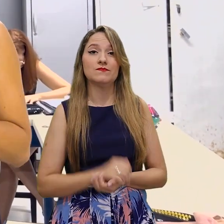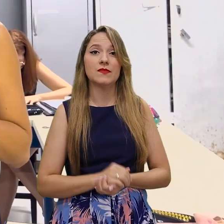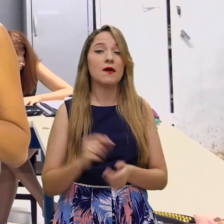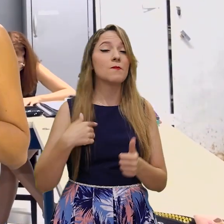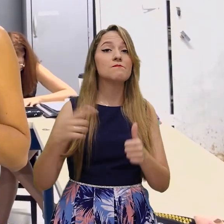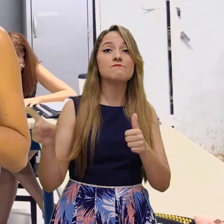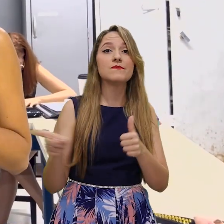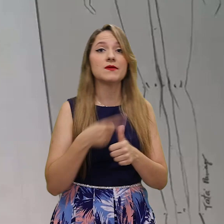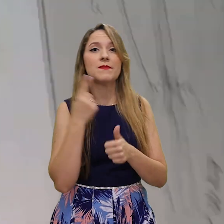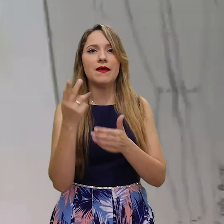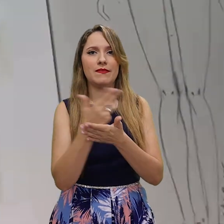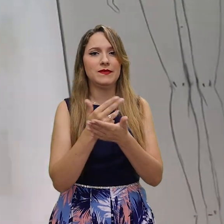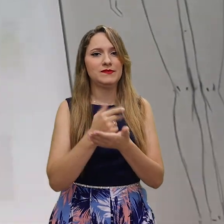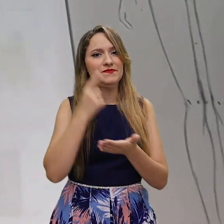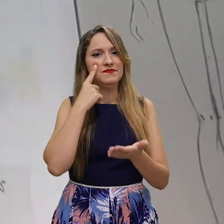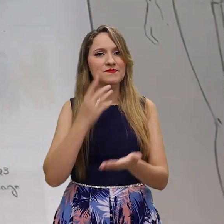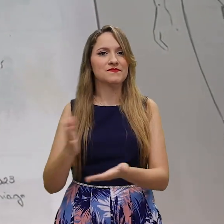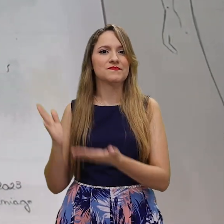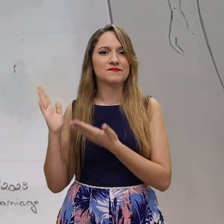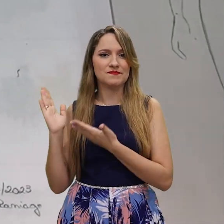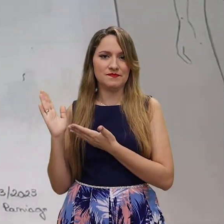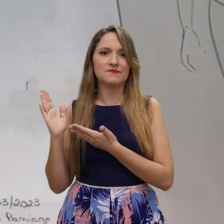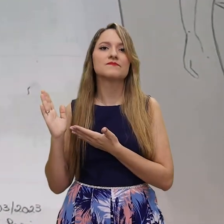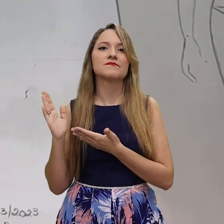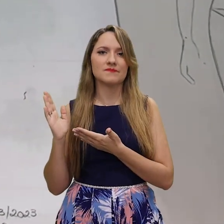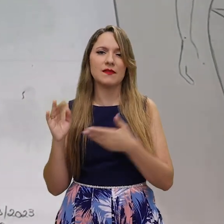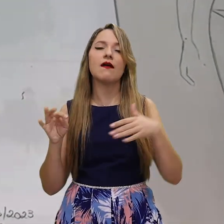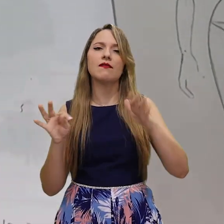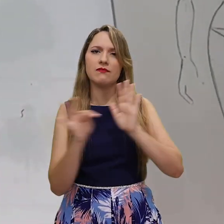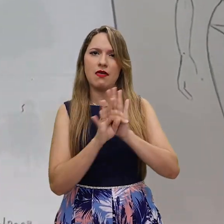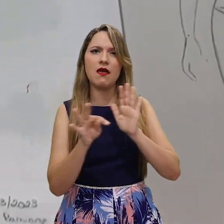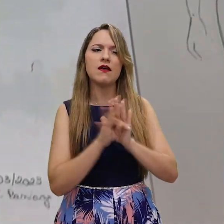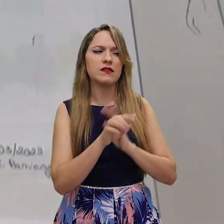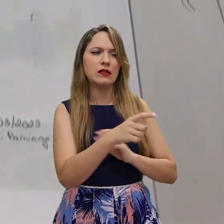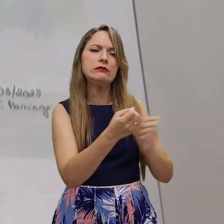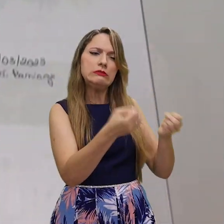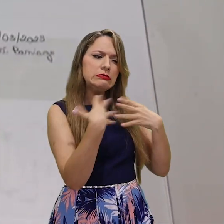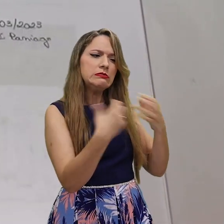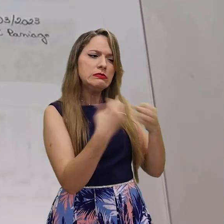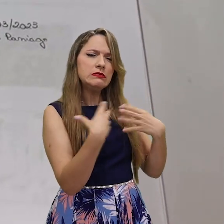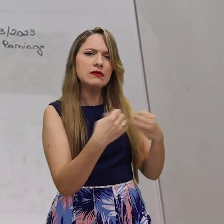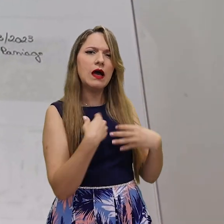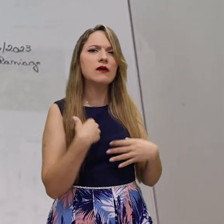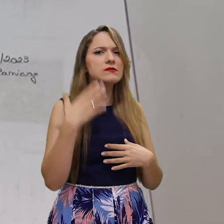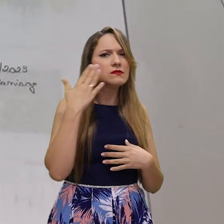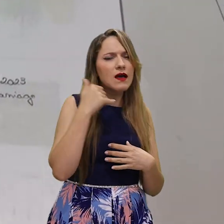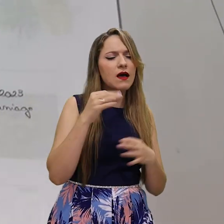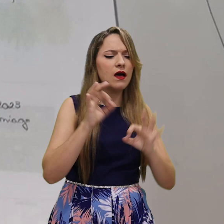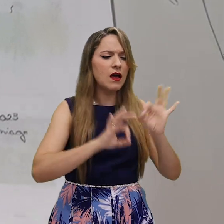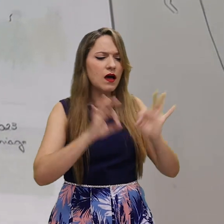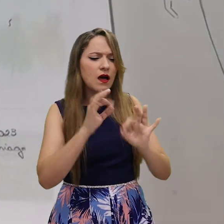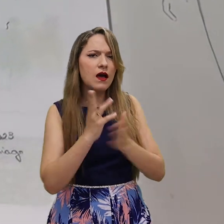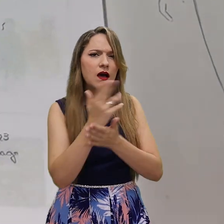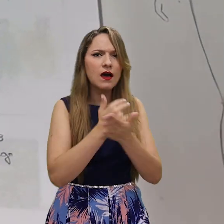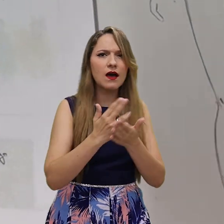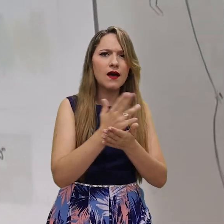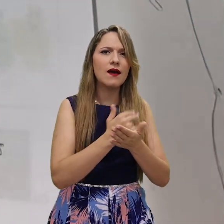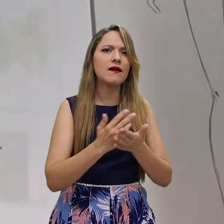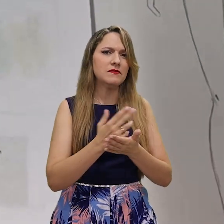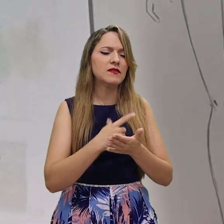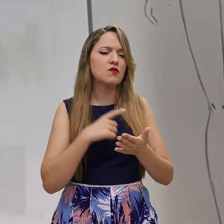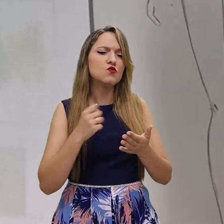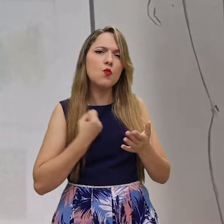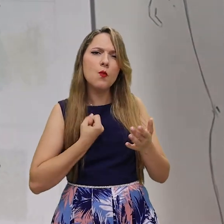foi esse desenho aqui, com a técnica já que ela tinha ensinado. A gente usava uma grade com algumas numerações, então assim, foi o melhor